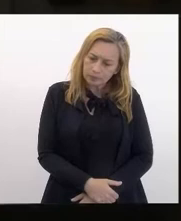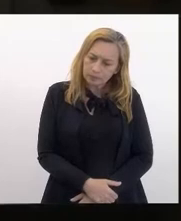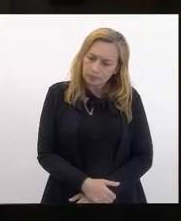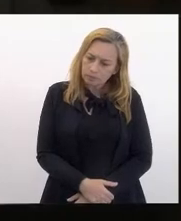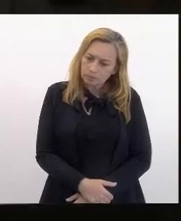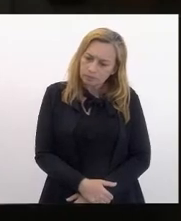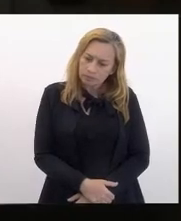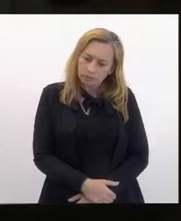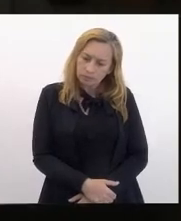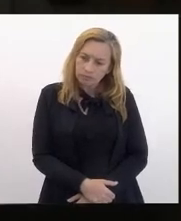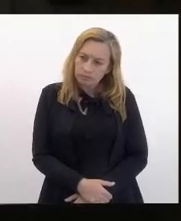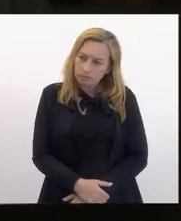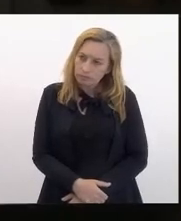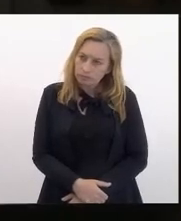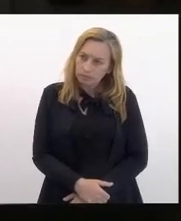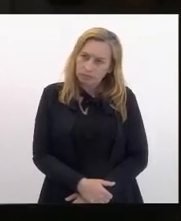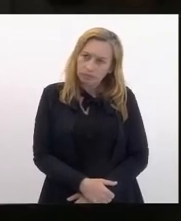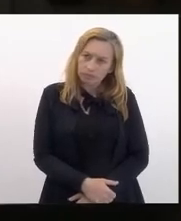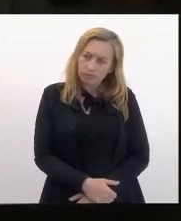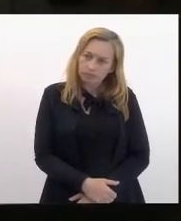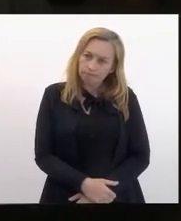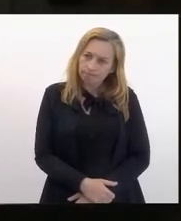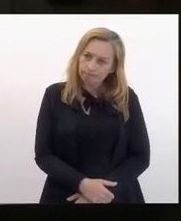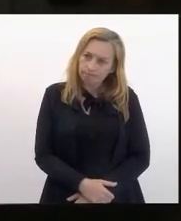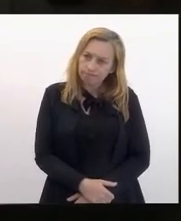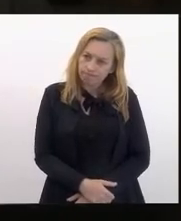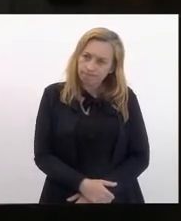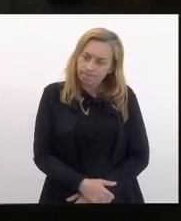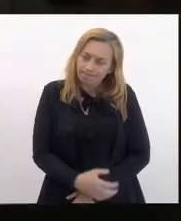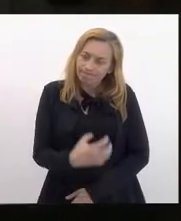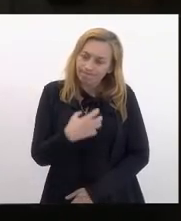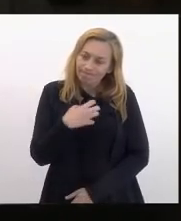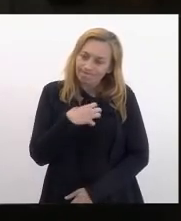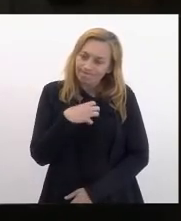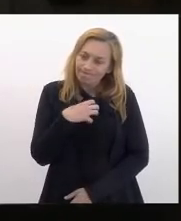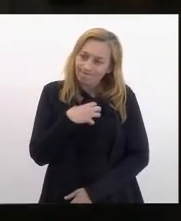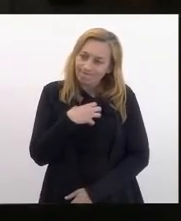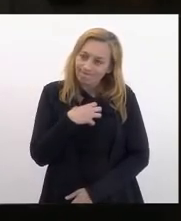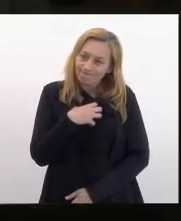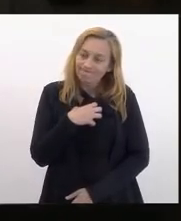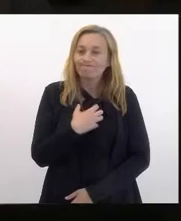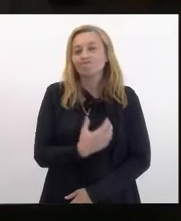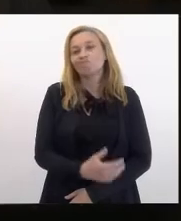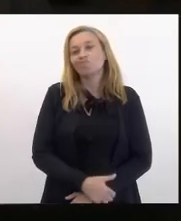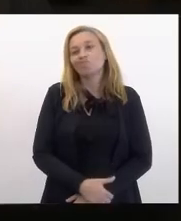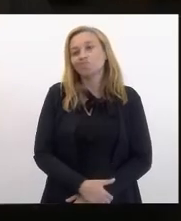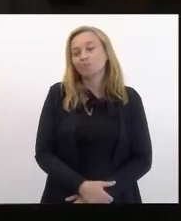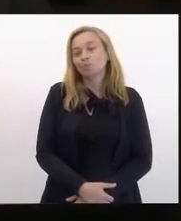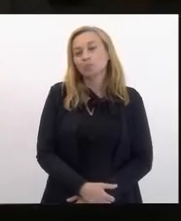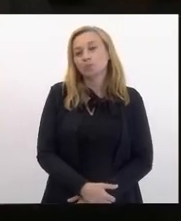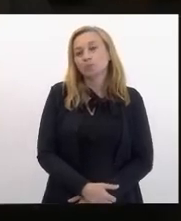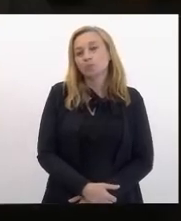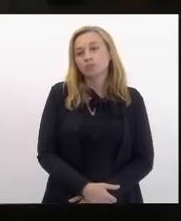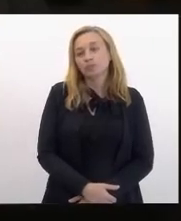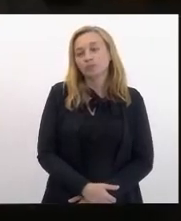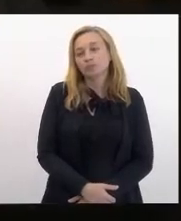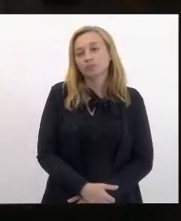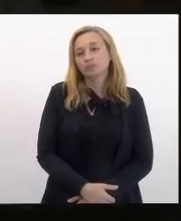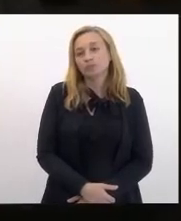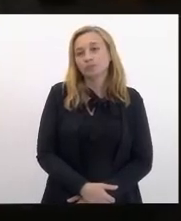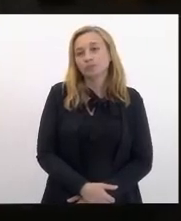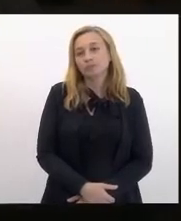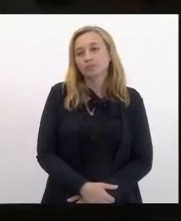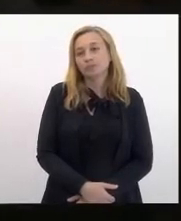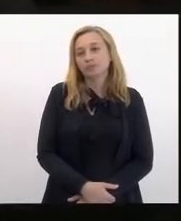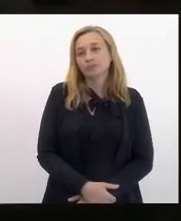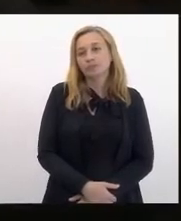sinto-me hoje reconfortado, porque a Assembleia Legislativa, desde o